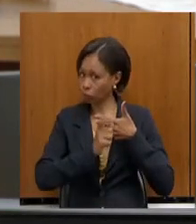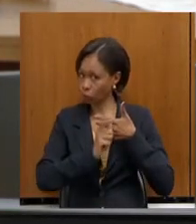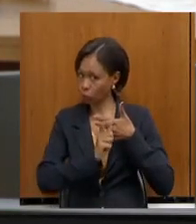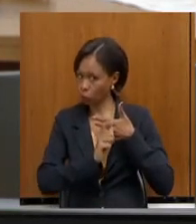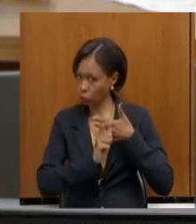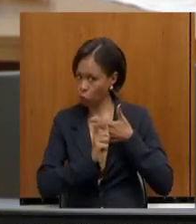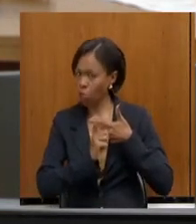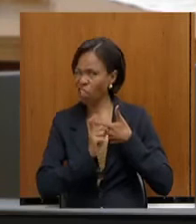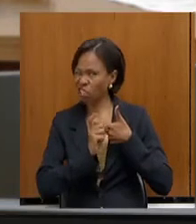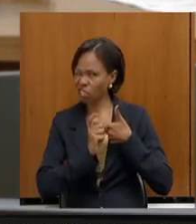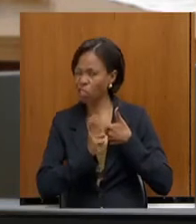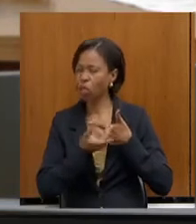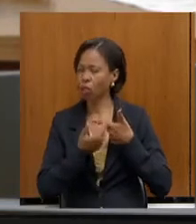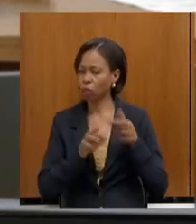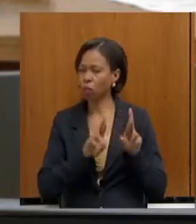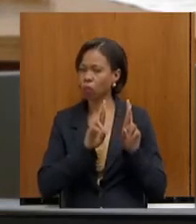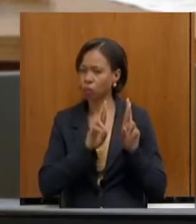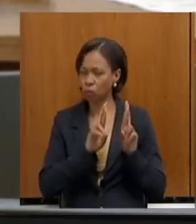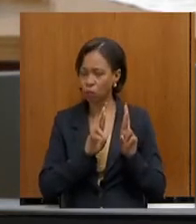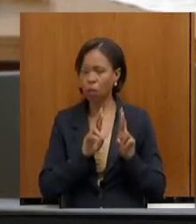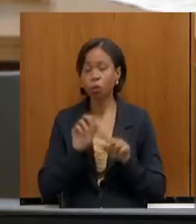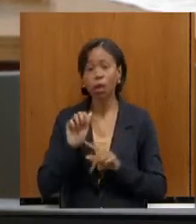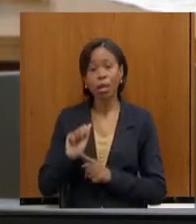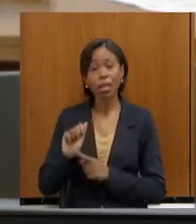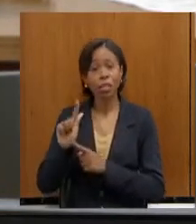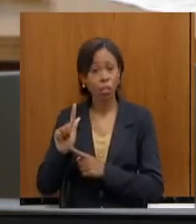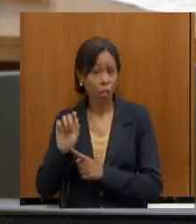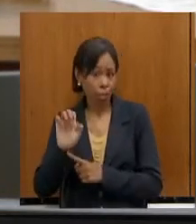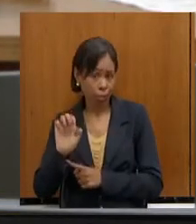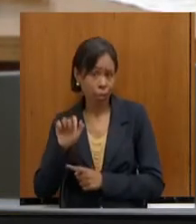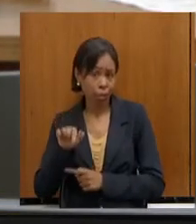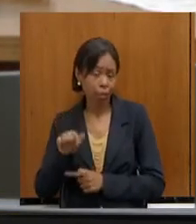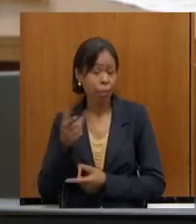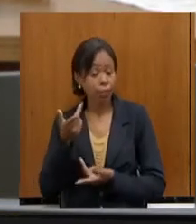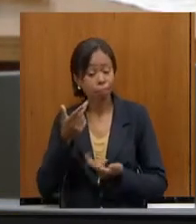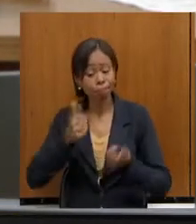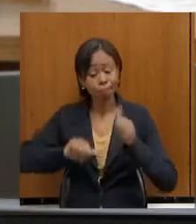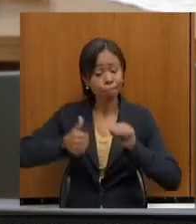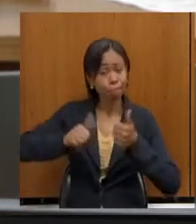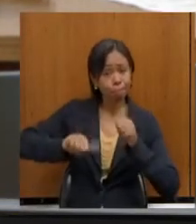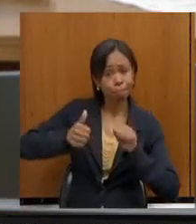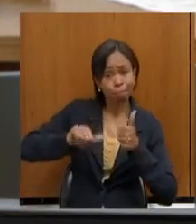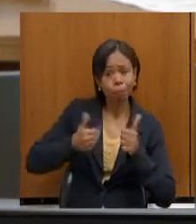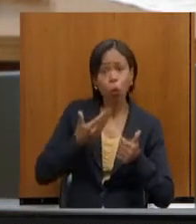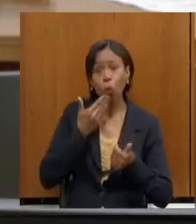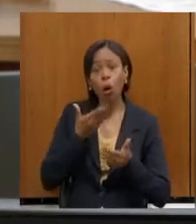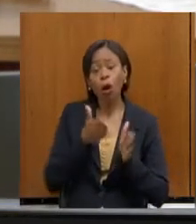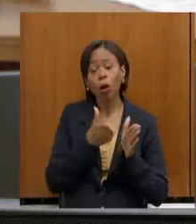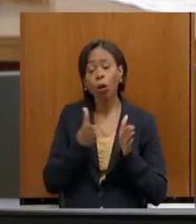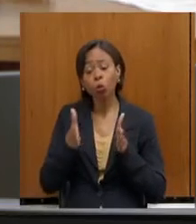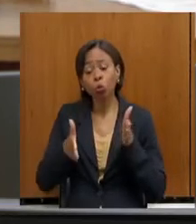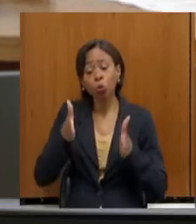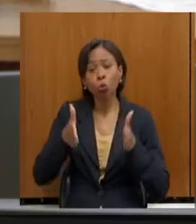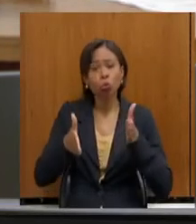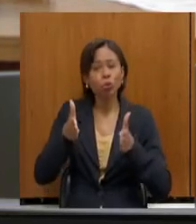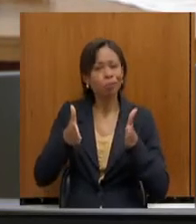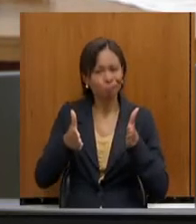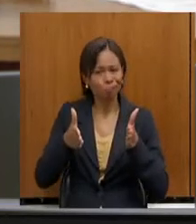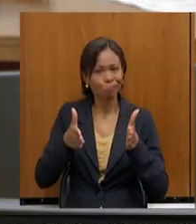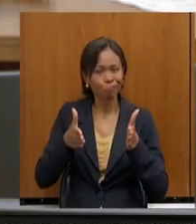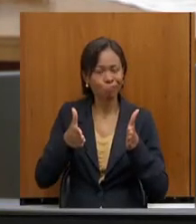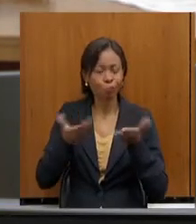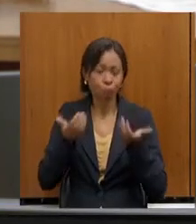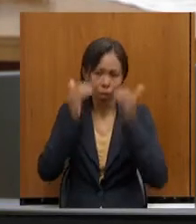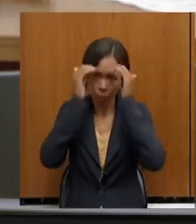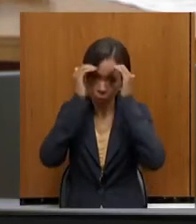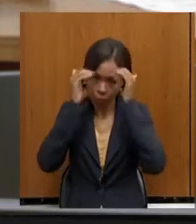EA advocacia-geral do Estado ela está avaliando os limites que nós podemos estabelecer considerando a